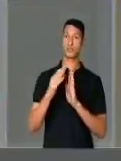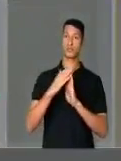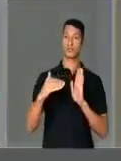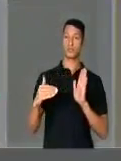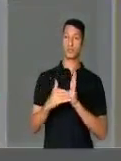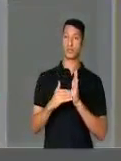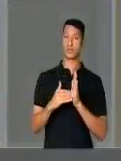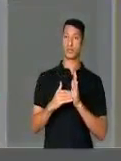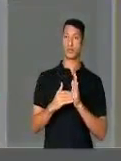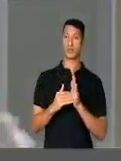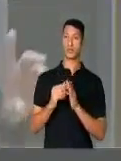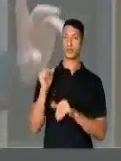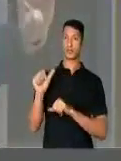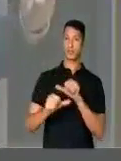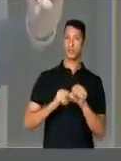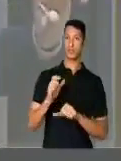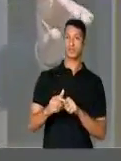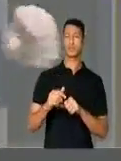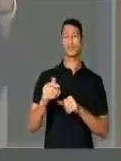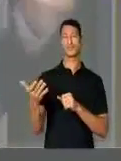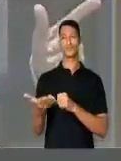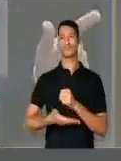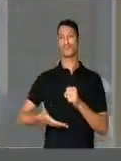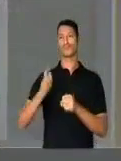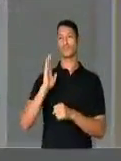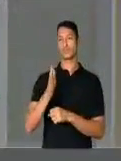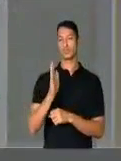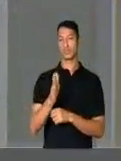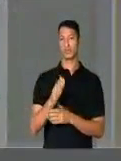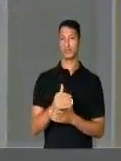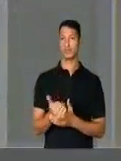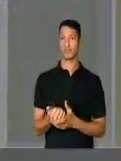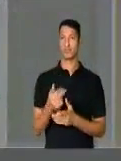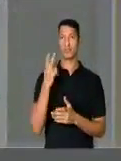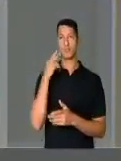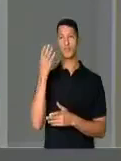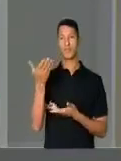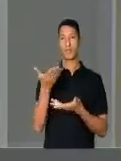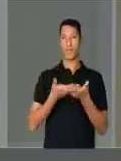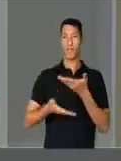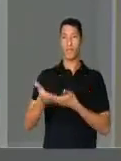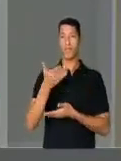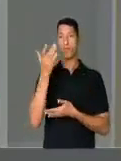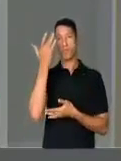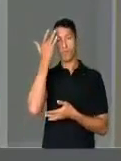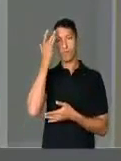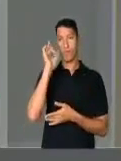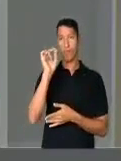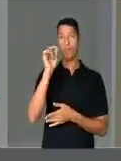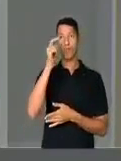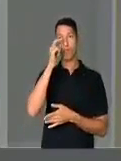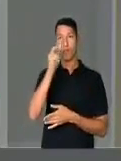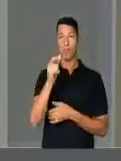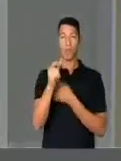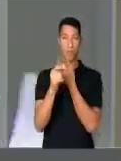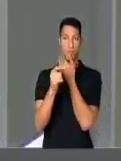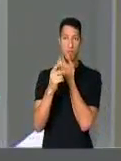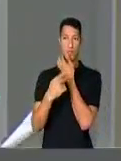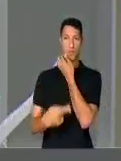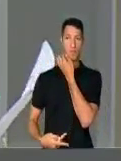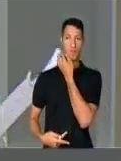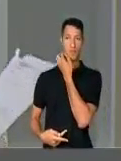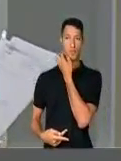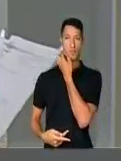do Planalto foi alterada substancialmente para atender não sei a que interesse.